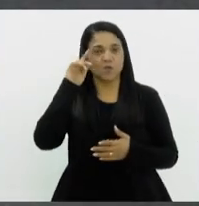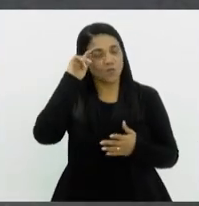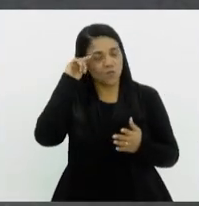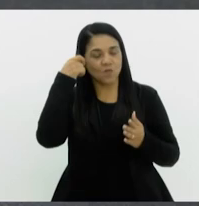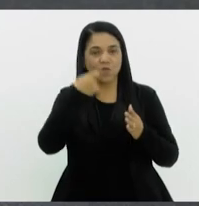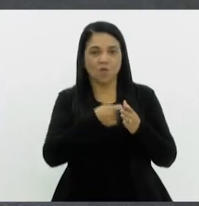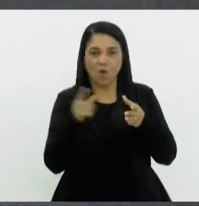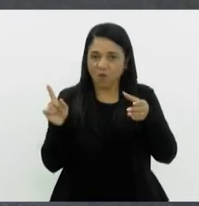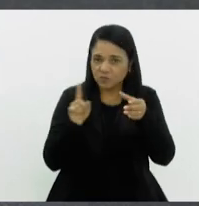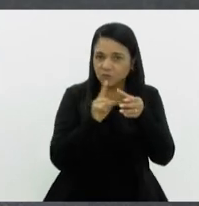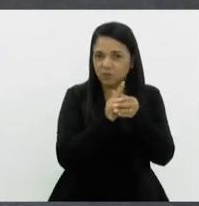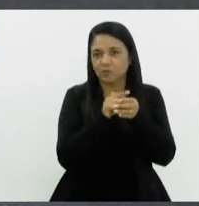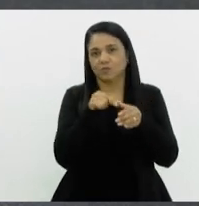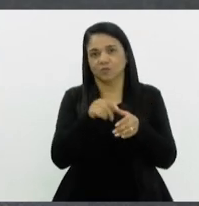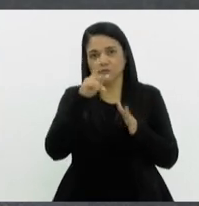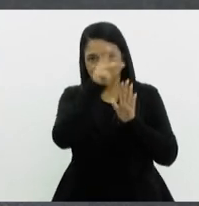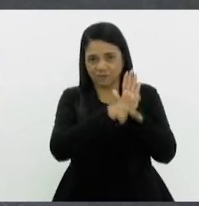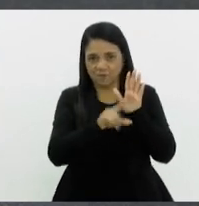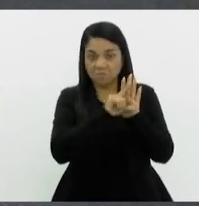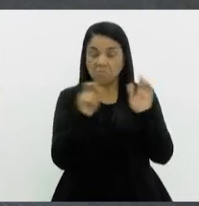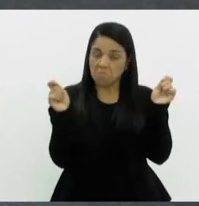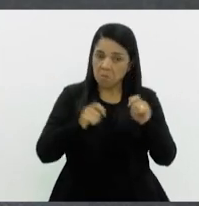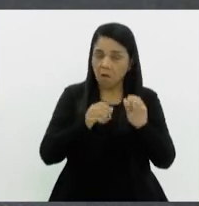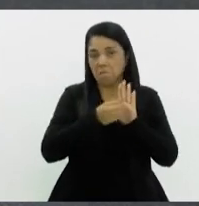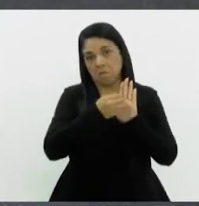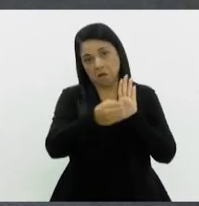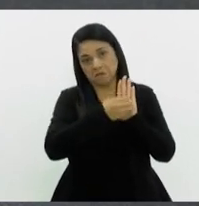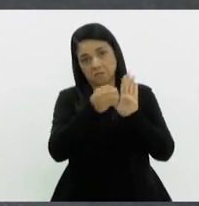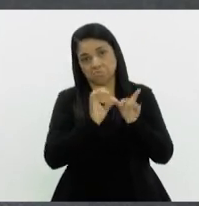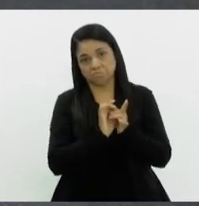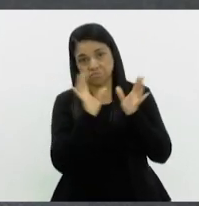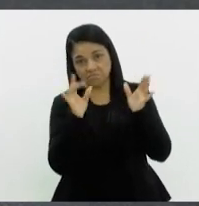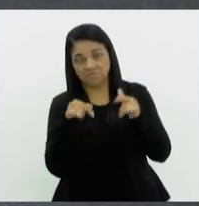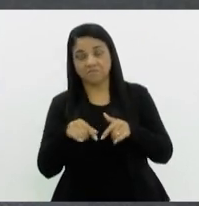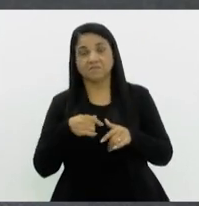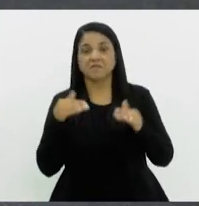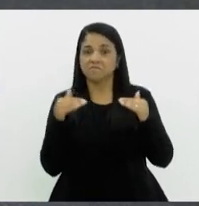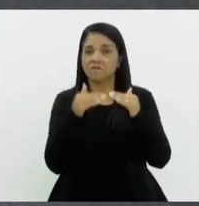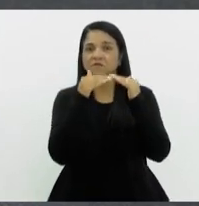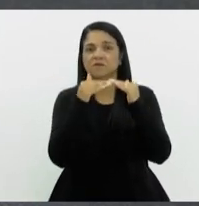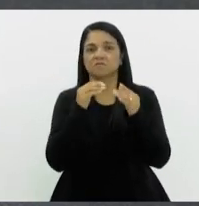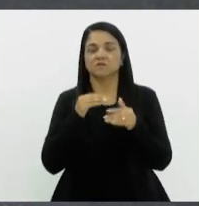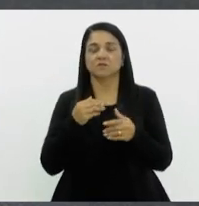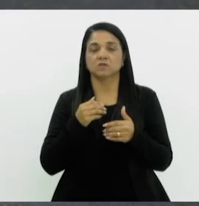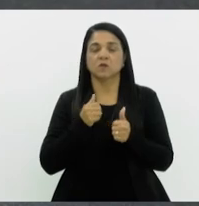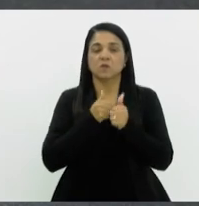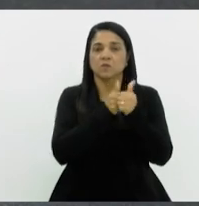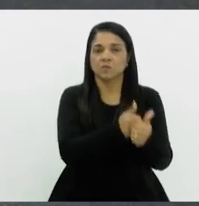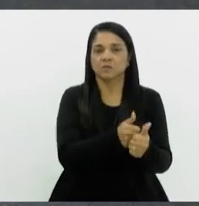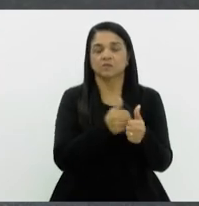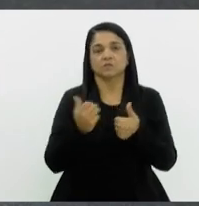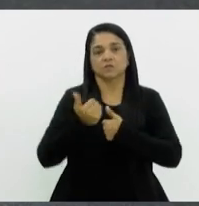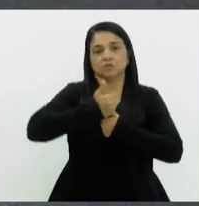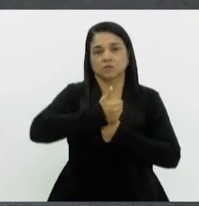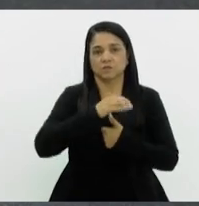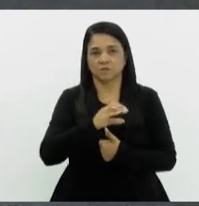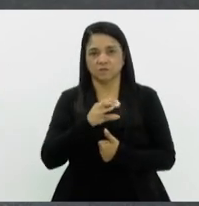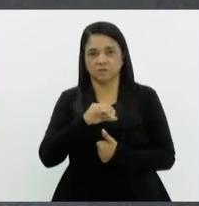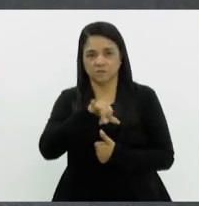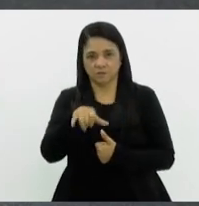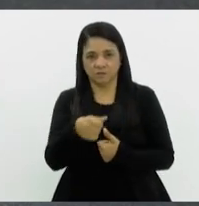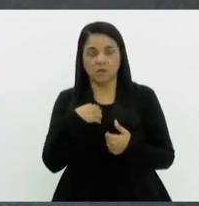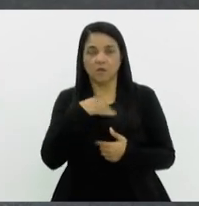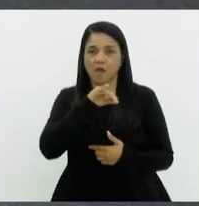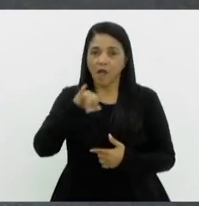ele já disse que o substitutivo a gente pode dar o meu parecer é favorável, acompanhando o substitutivo da CCJ e aproveitando